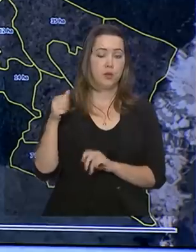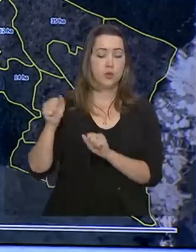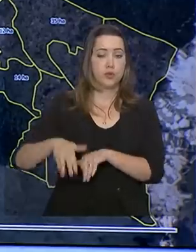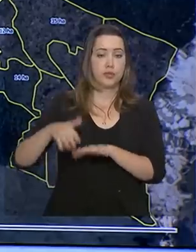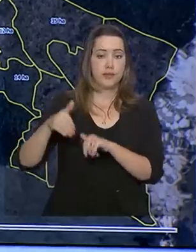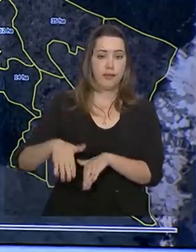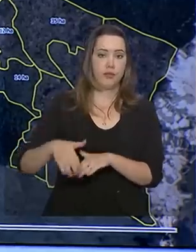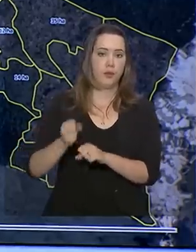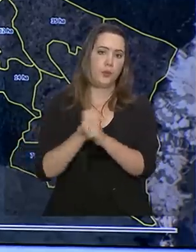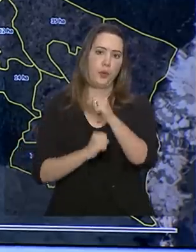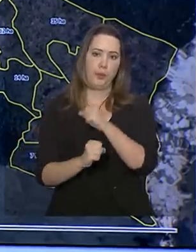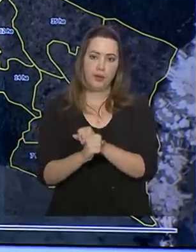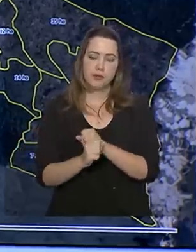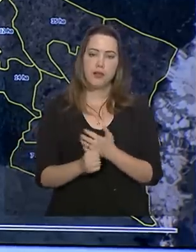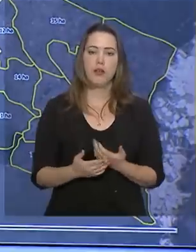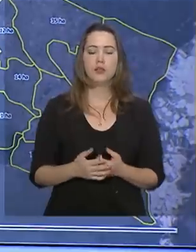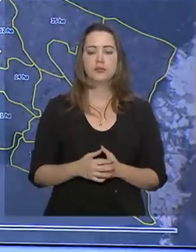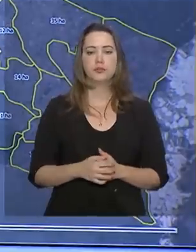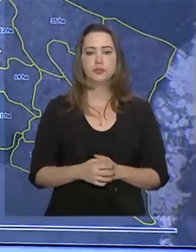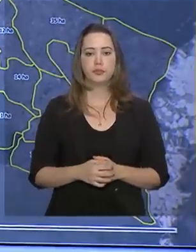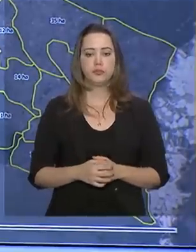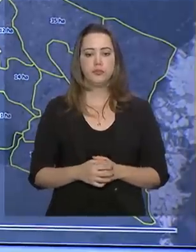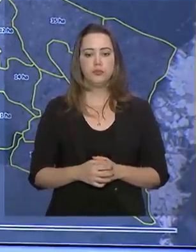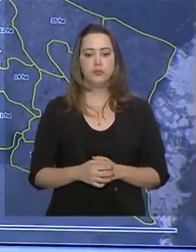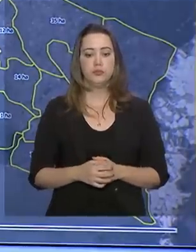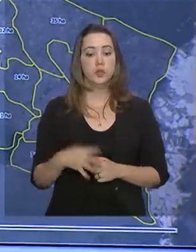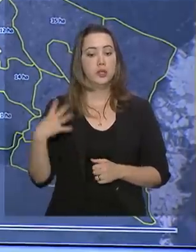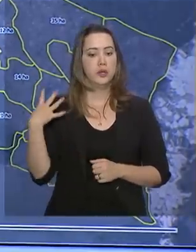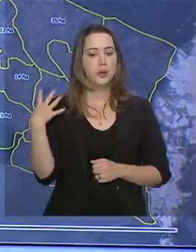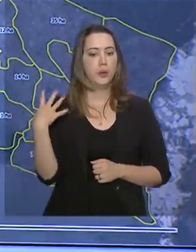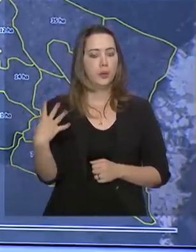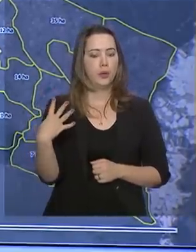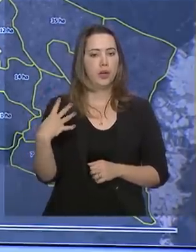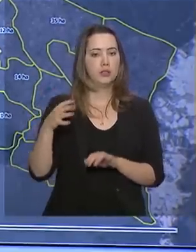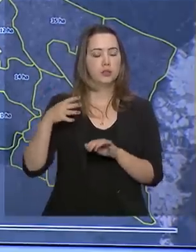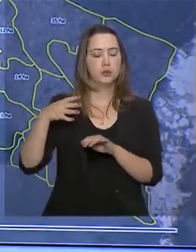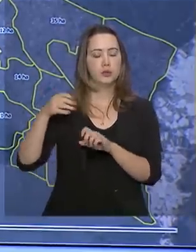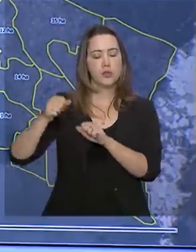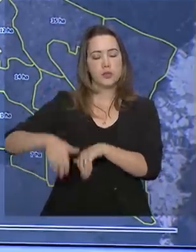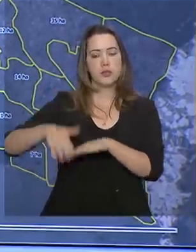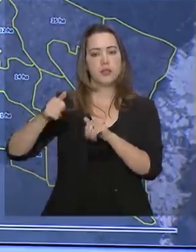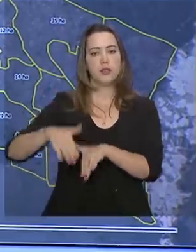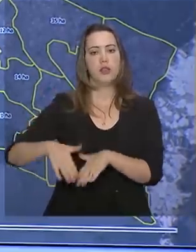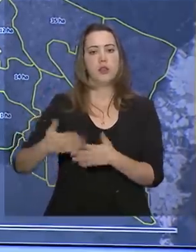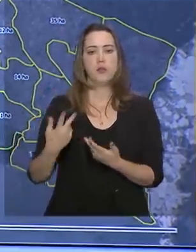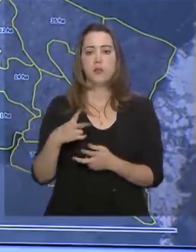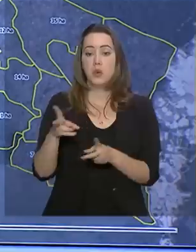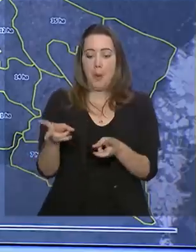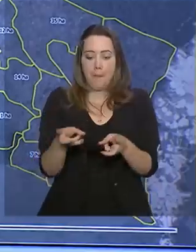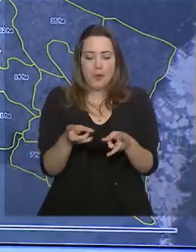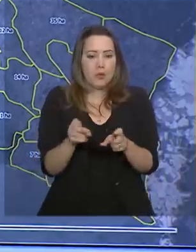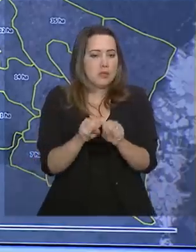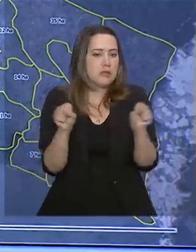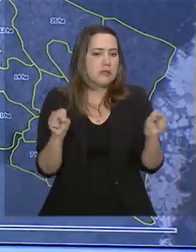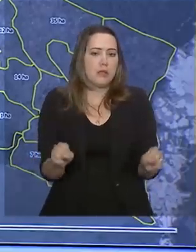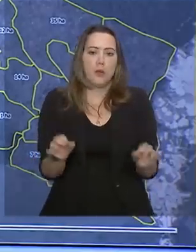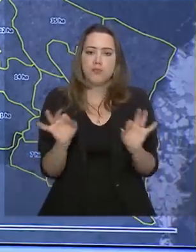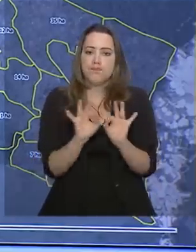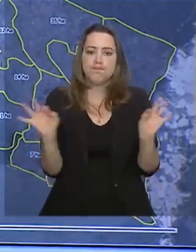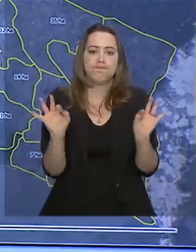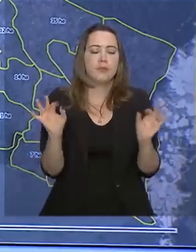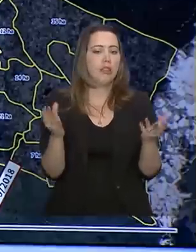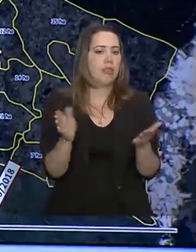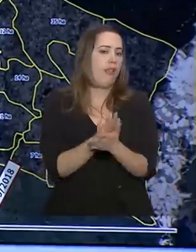2018 próximo 4 de setembro de 2008 o deter não pegou nada disso ainda